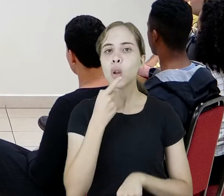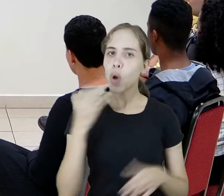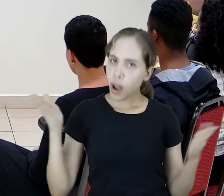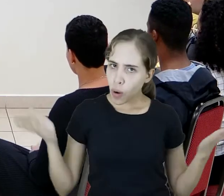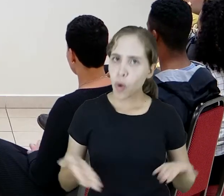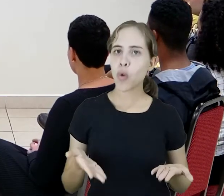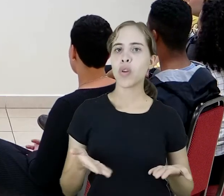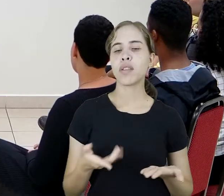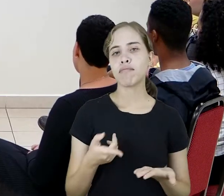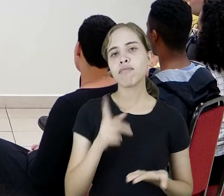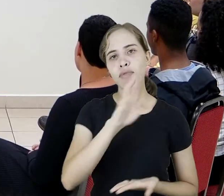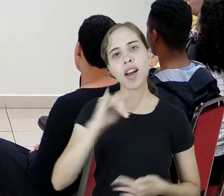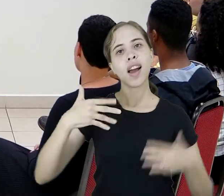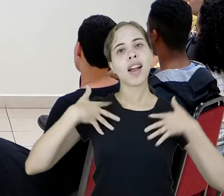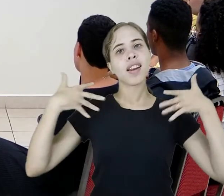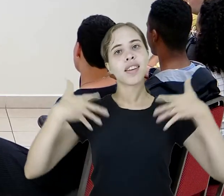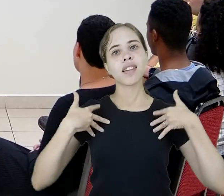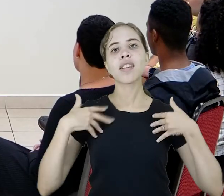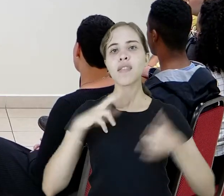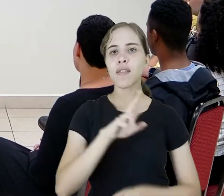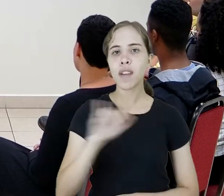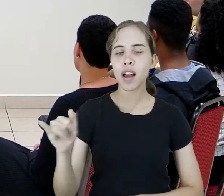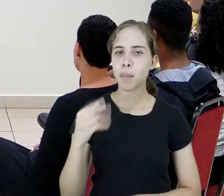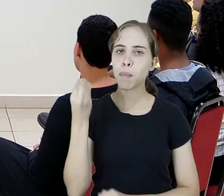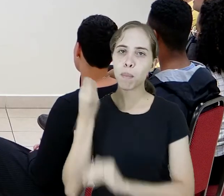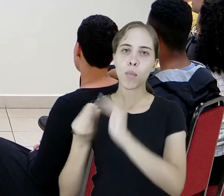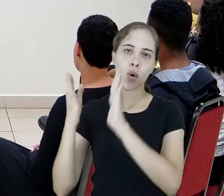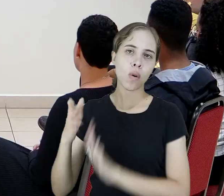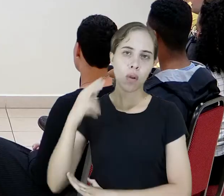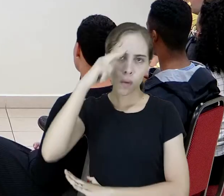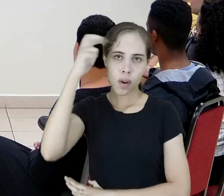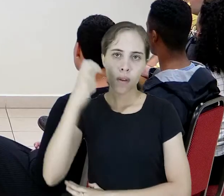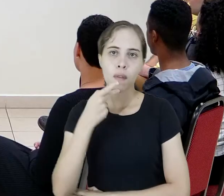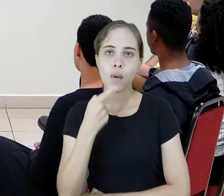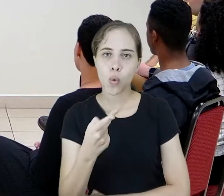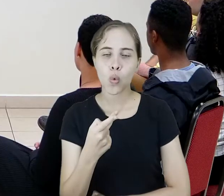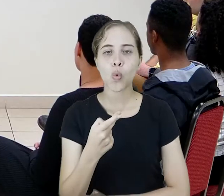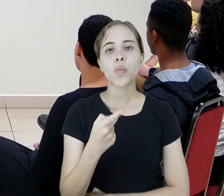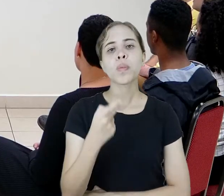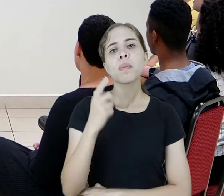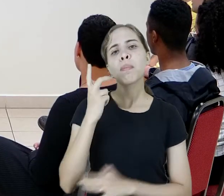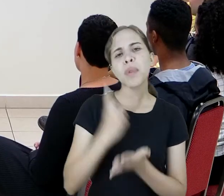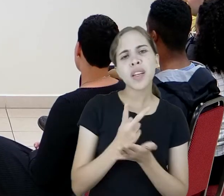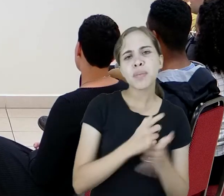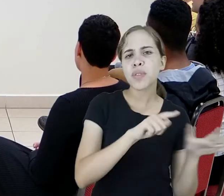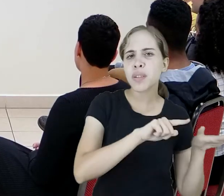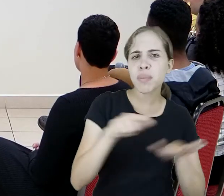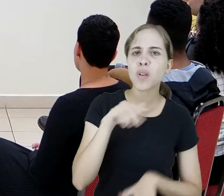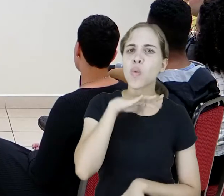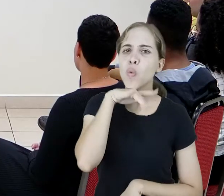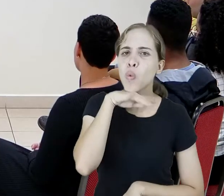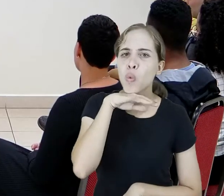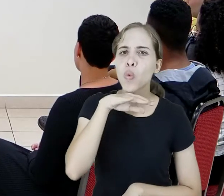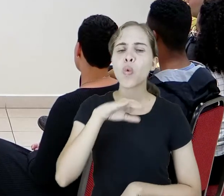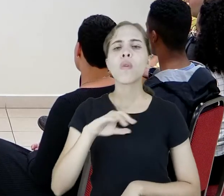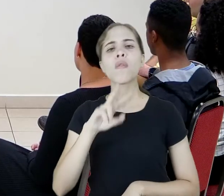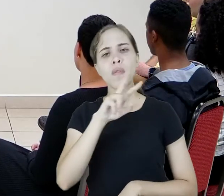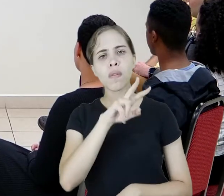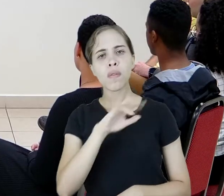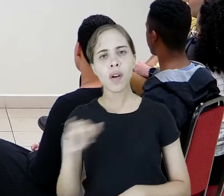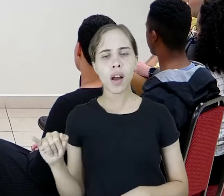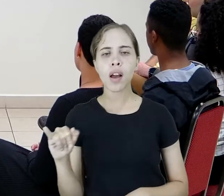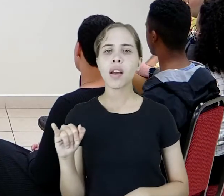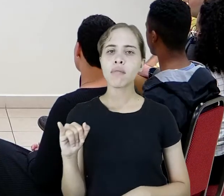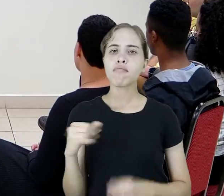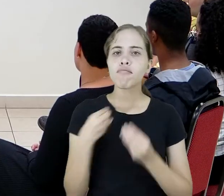mesmo, em sua vida atual, né? Seja uma semana ruim, pode fazer